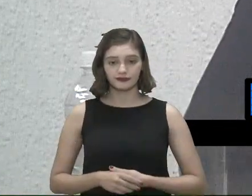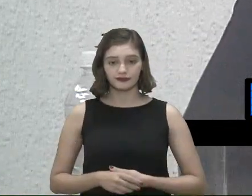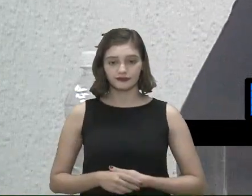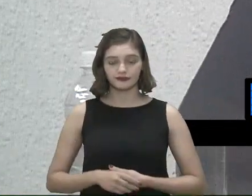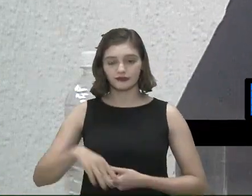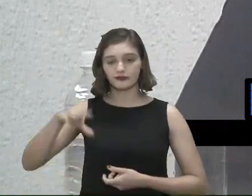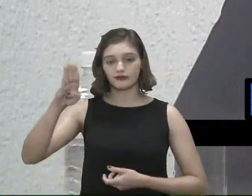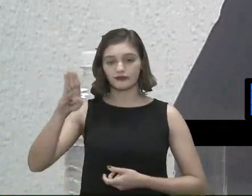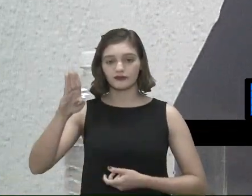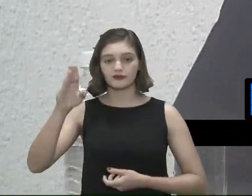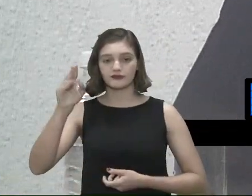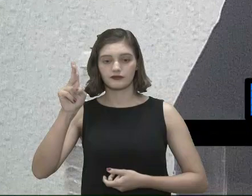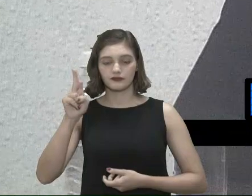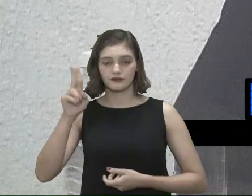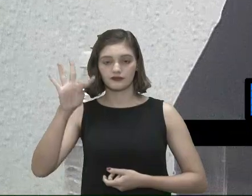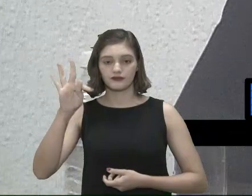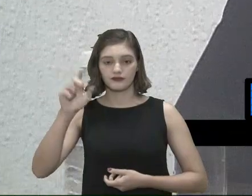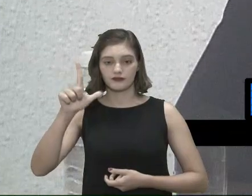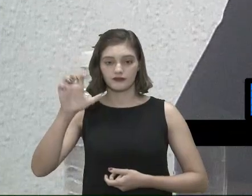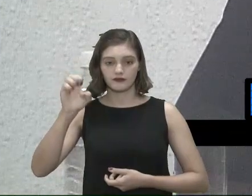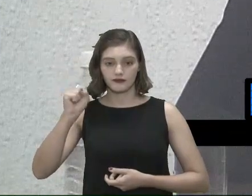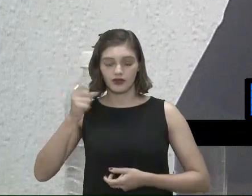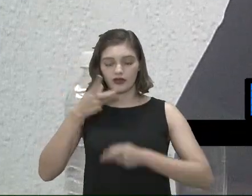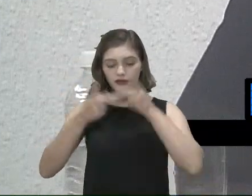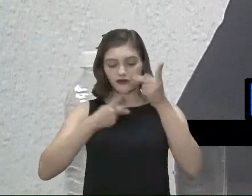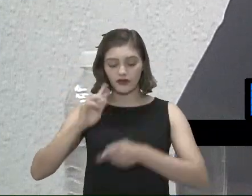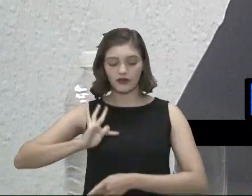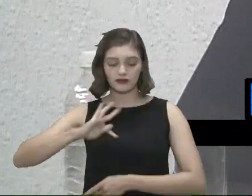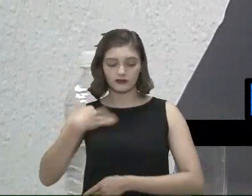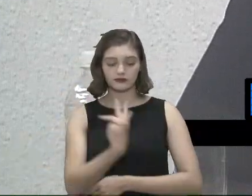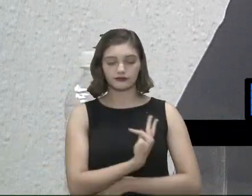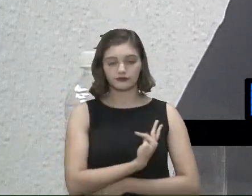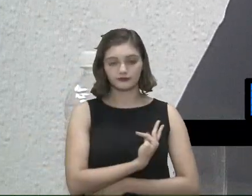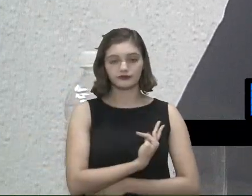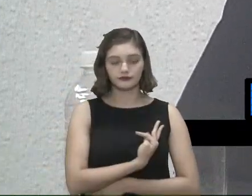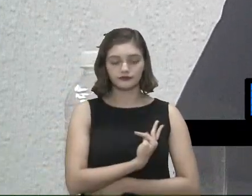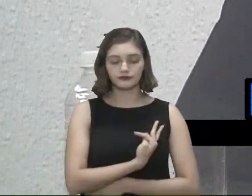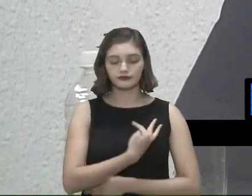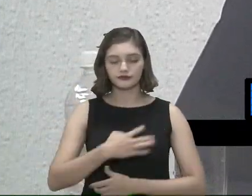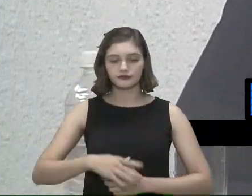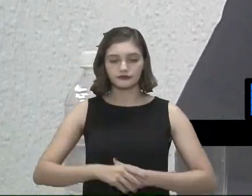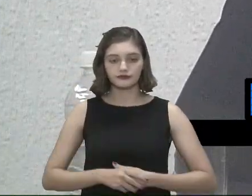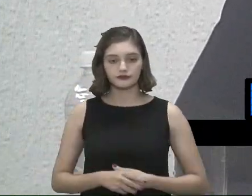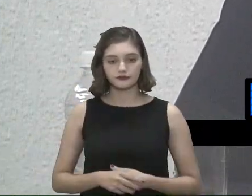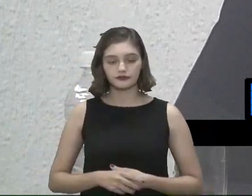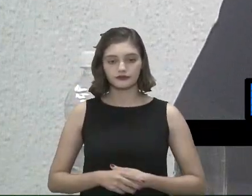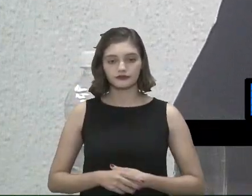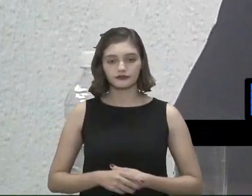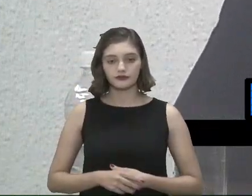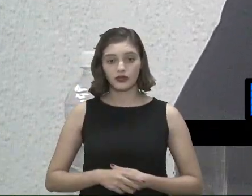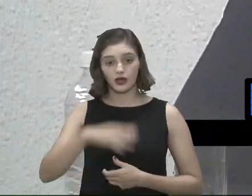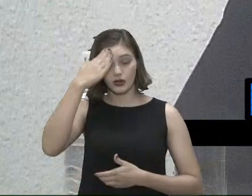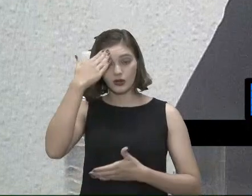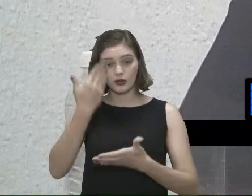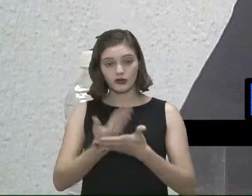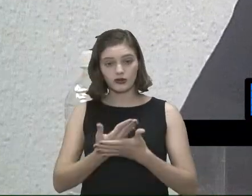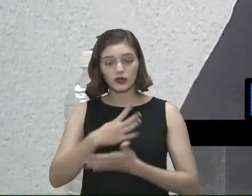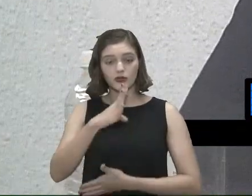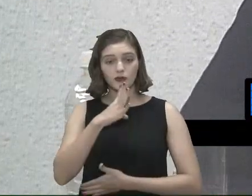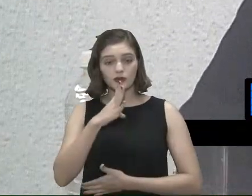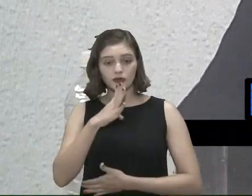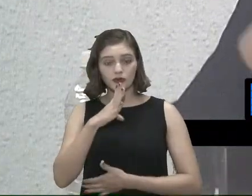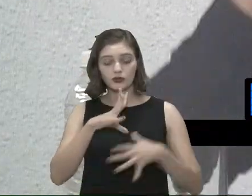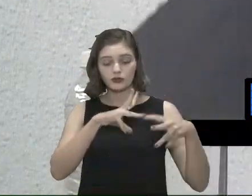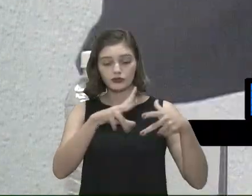Butler estava falando de nós, pessoas transvestigêneres, né? Eu acho que é de conhecimento da maioria